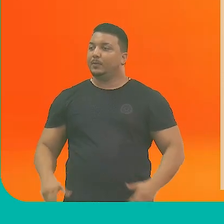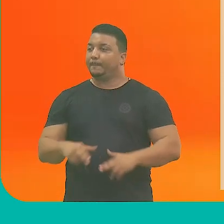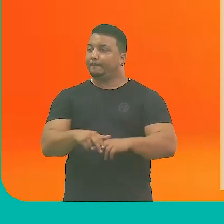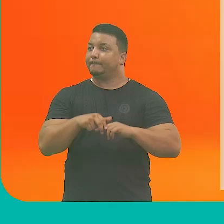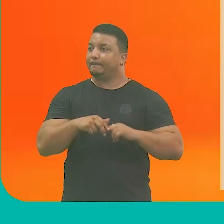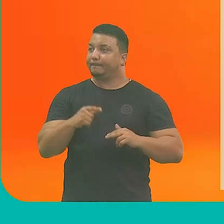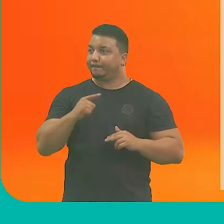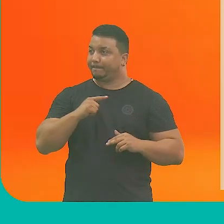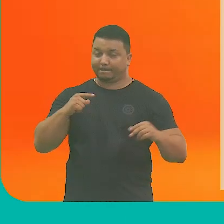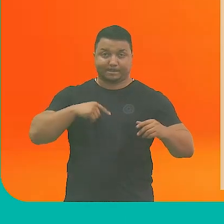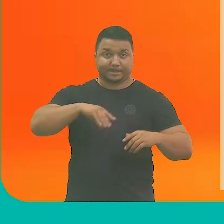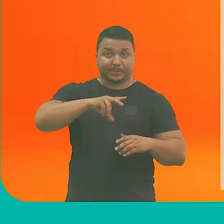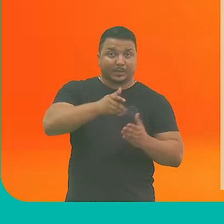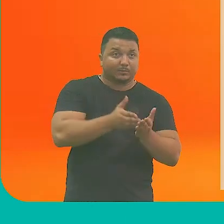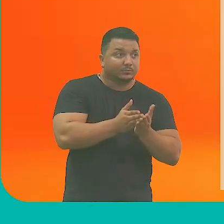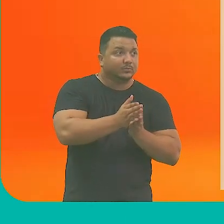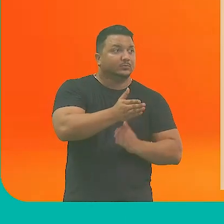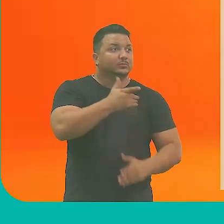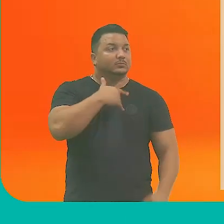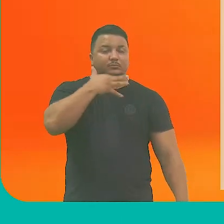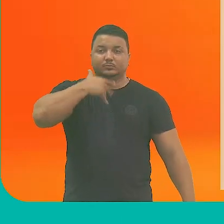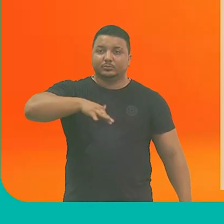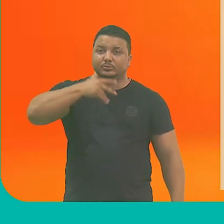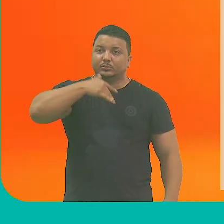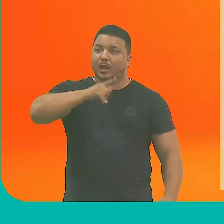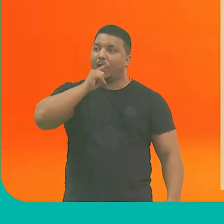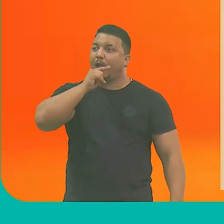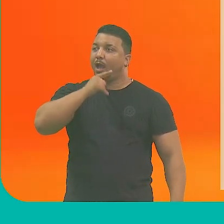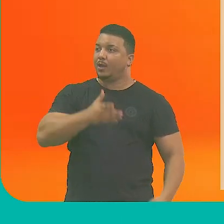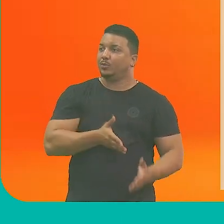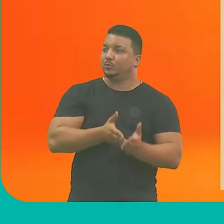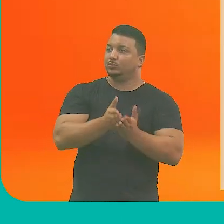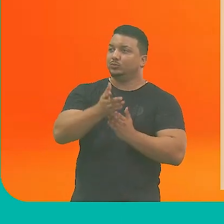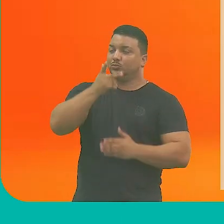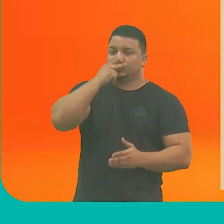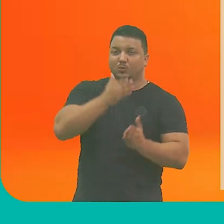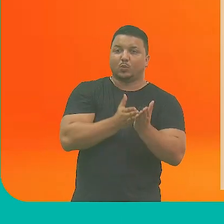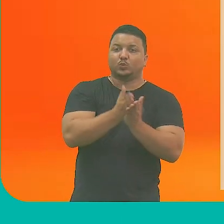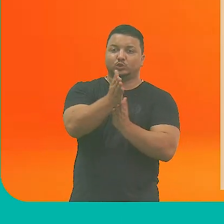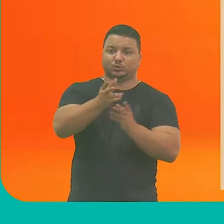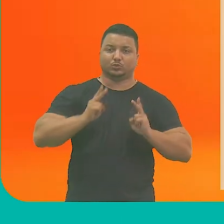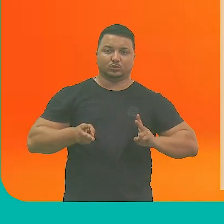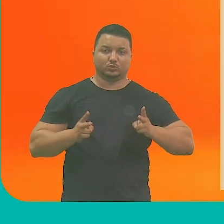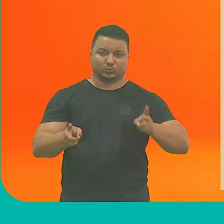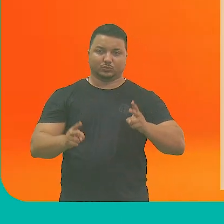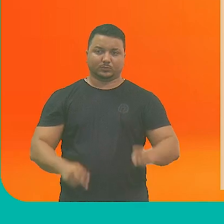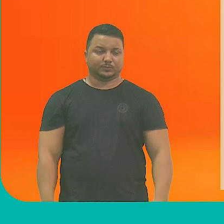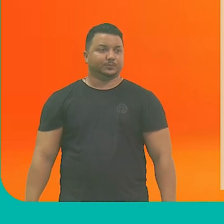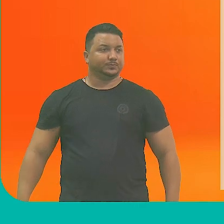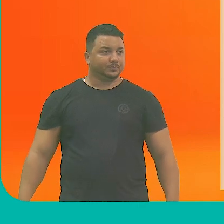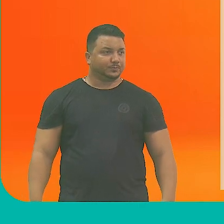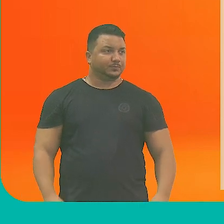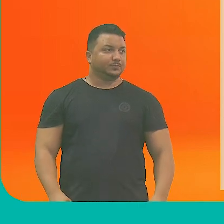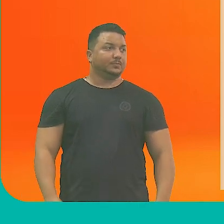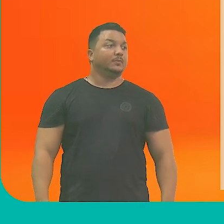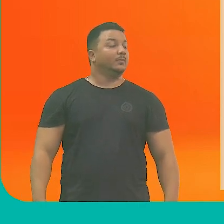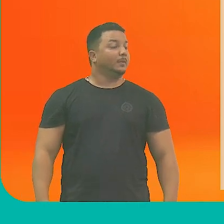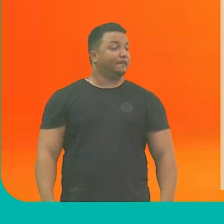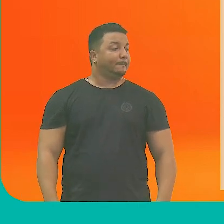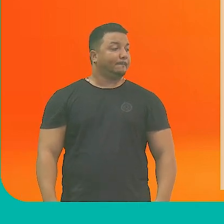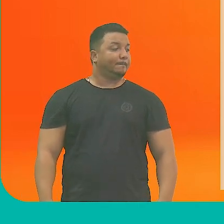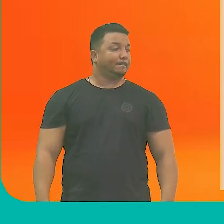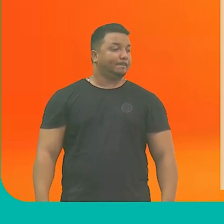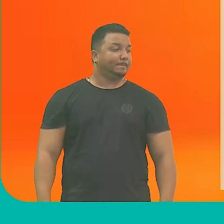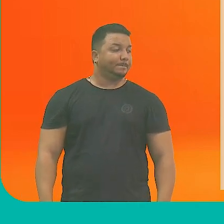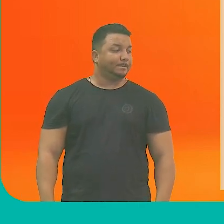Enquanto ela está ligada, ela despeja água constantemente. Ok até aí? Aí